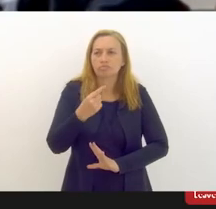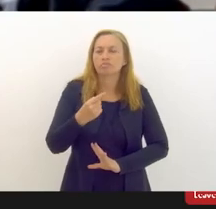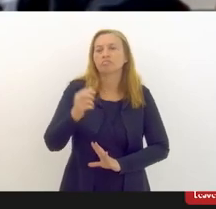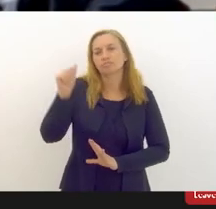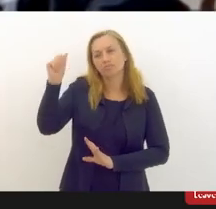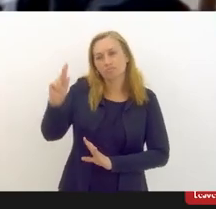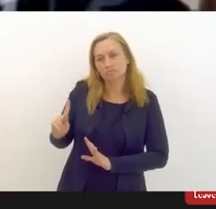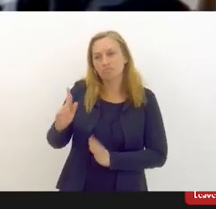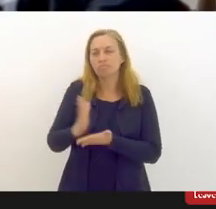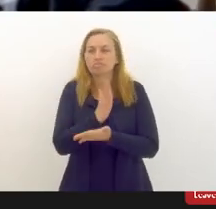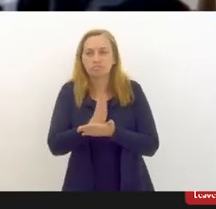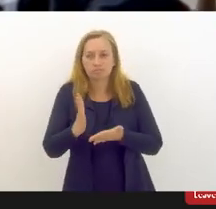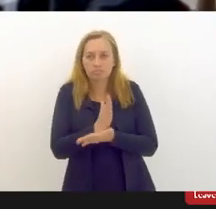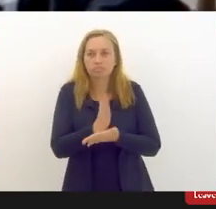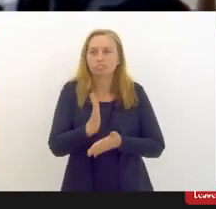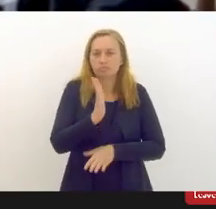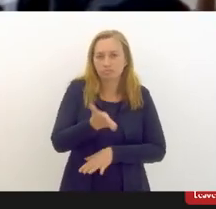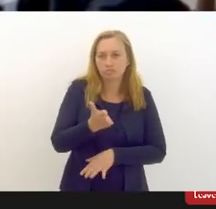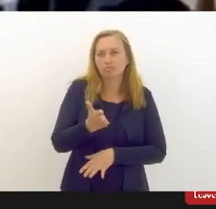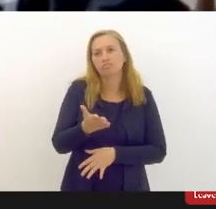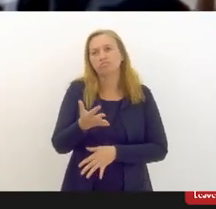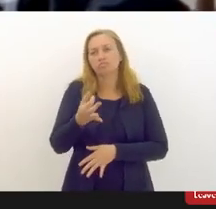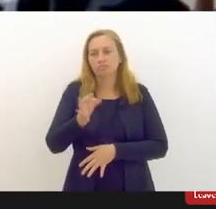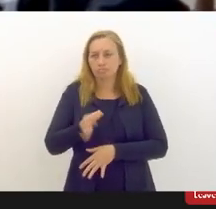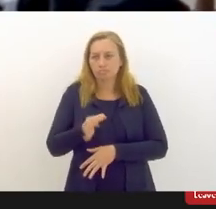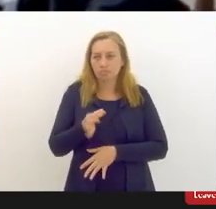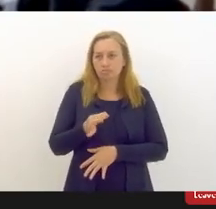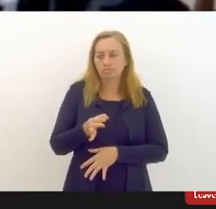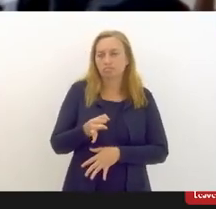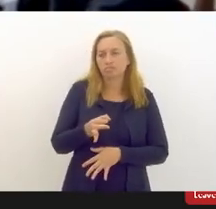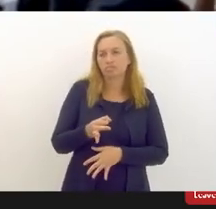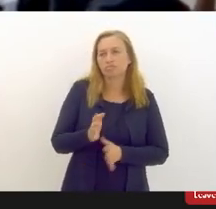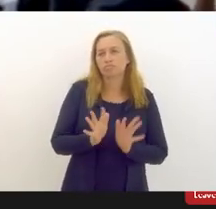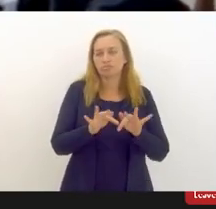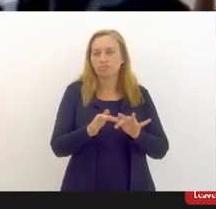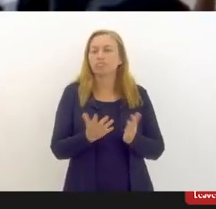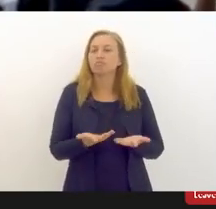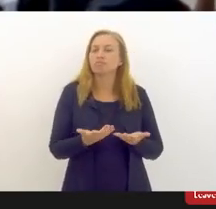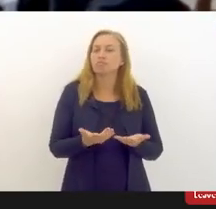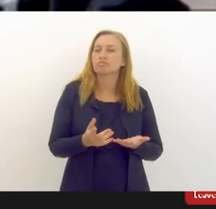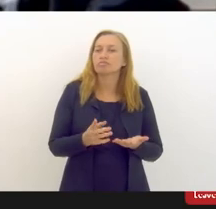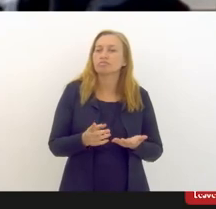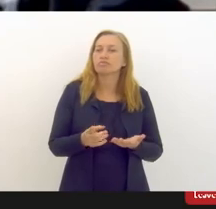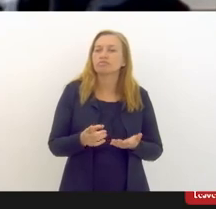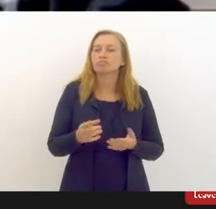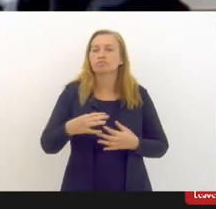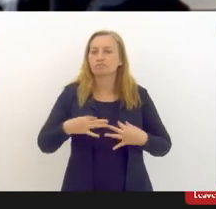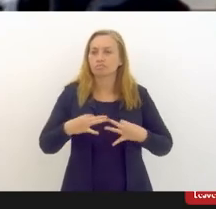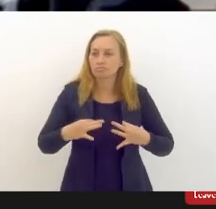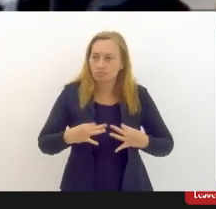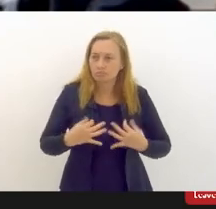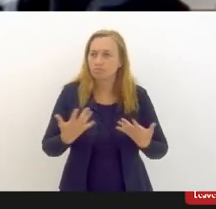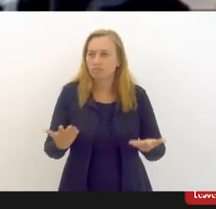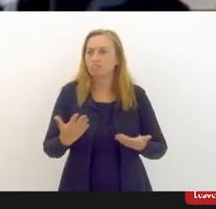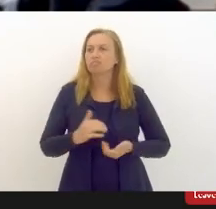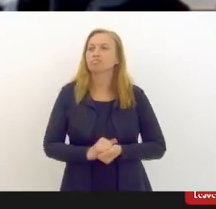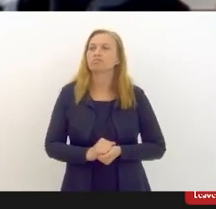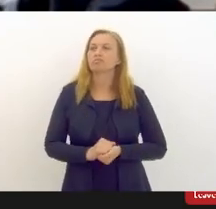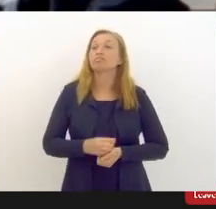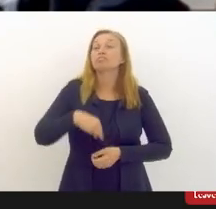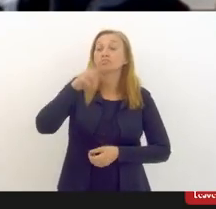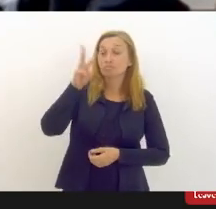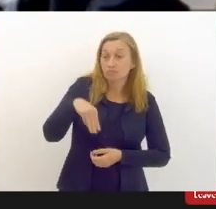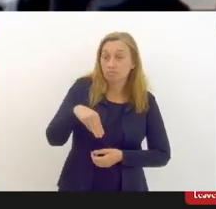aposentadorias, aquelas que a gente tem certeza que são as aposentadorias compulsórias, e as voluntárias gente tem esse estudo de quem está